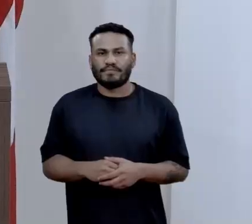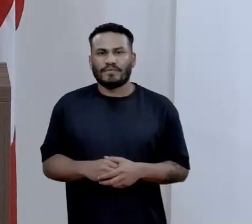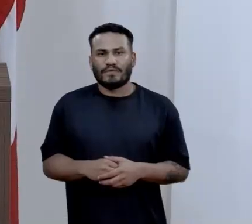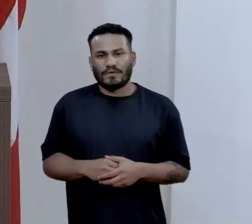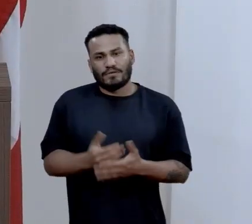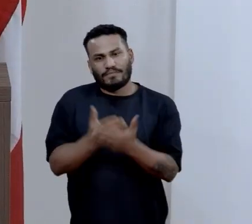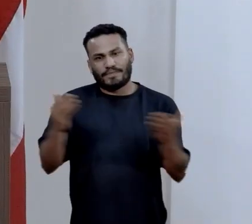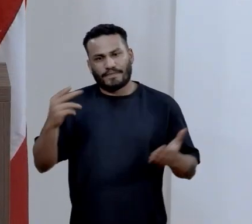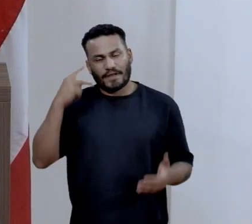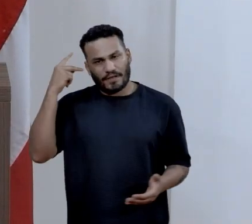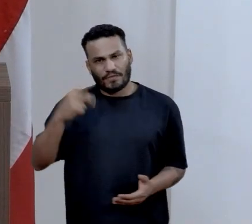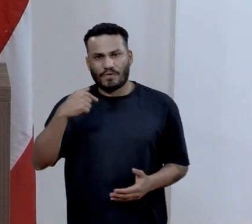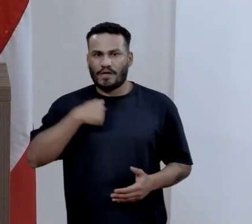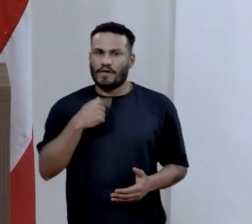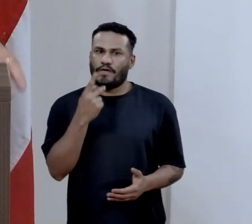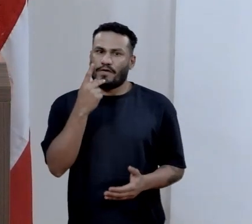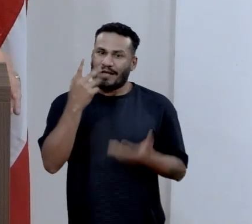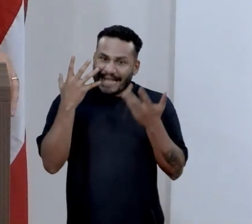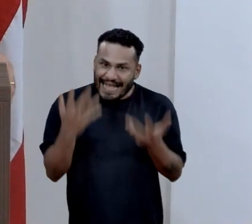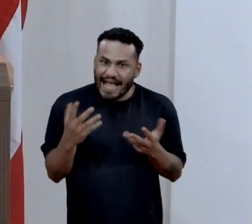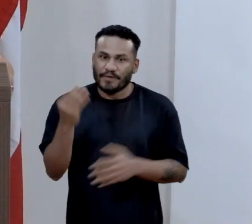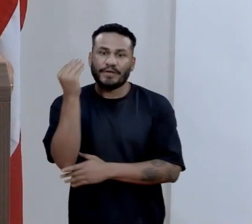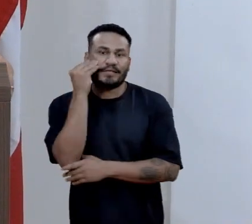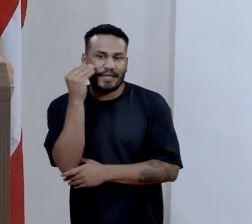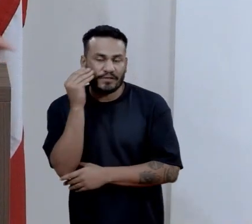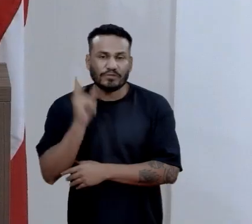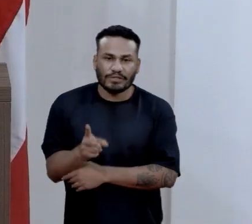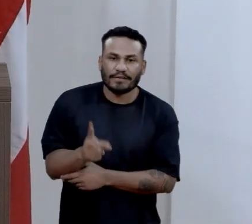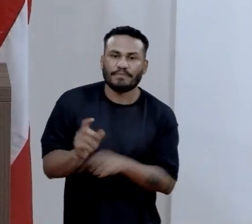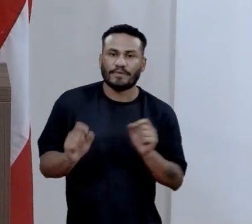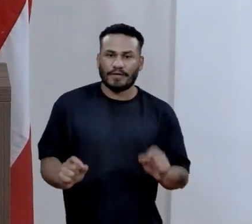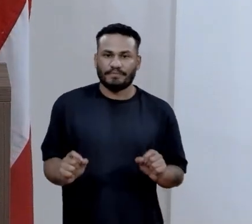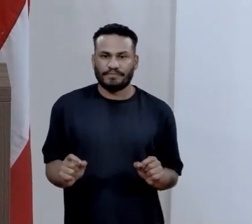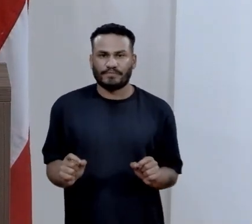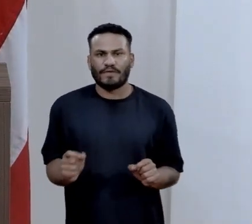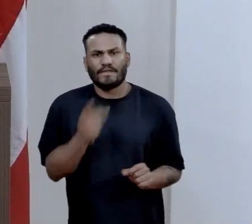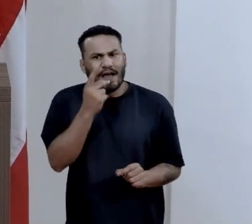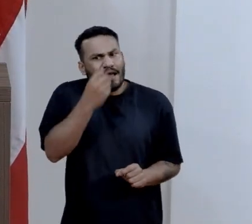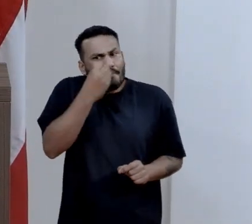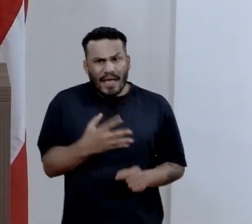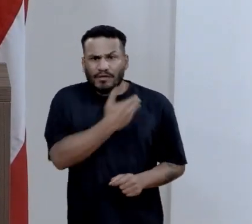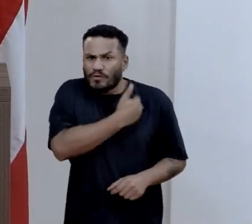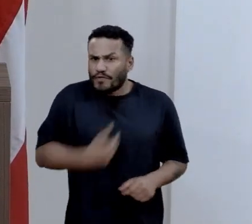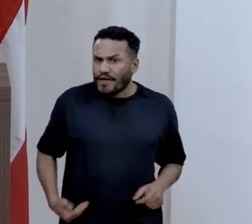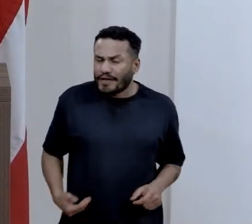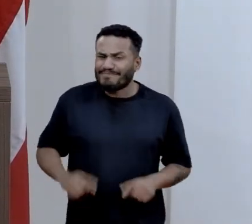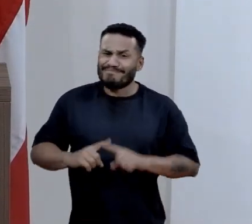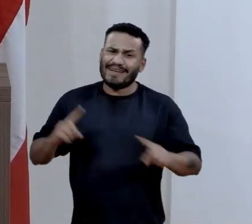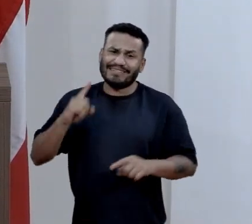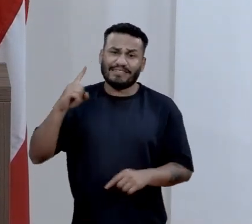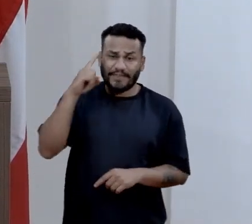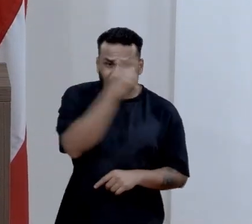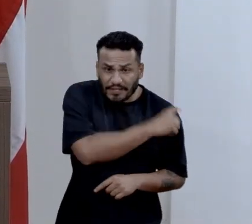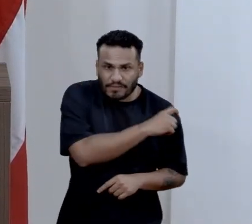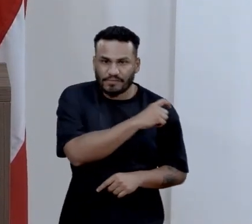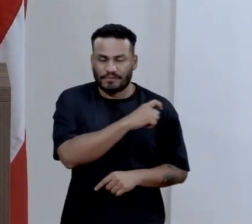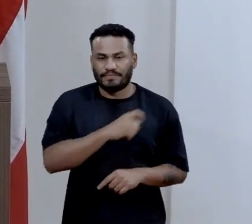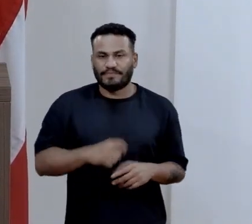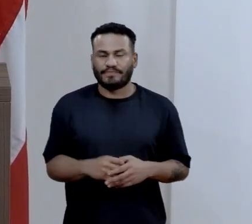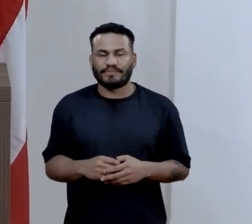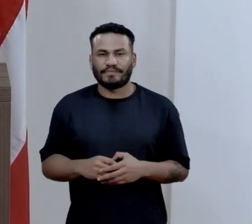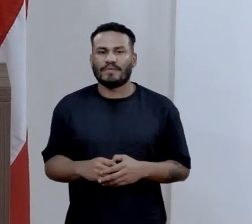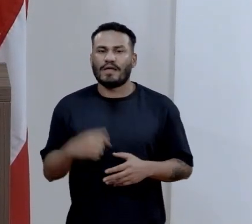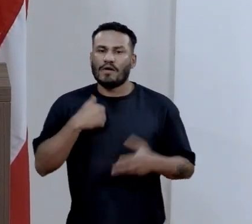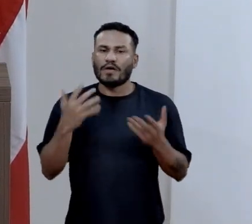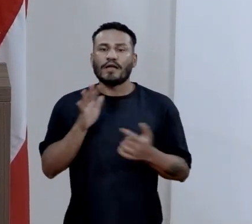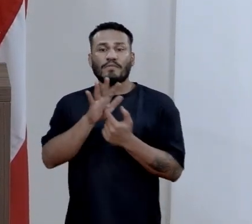Senhores vereadores, eu juro que eu quero e tento sempre falar bem desse governo, mas fica difícil, né?